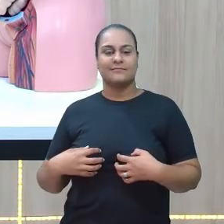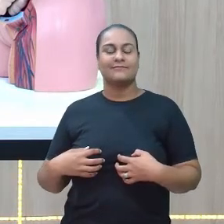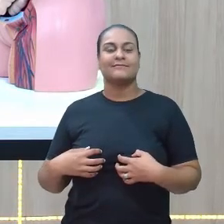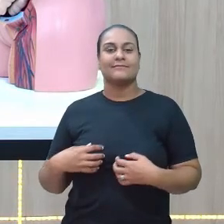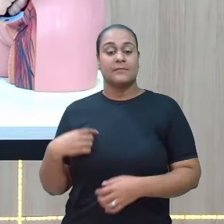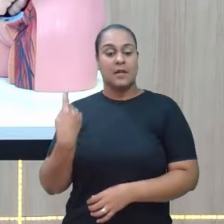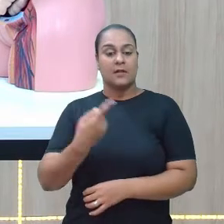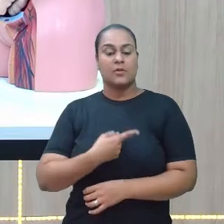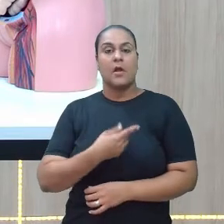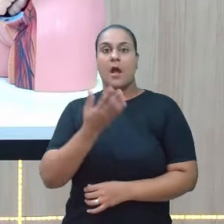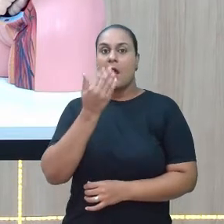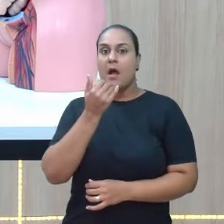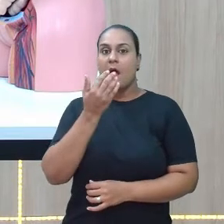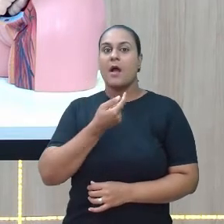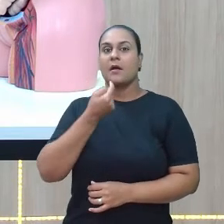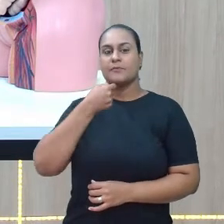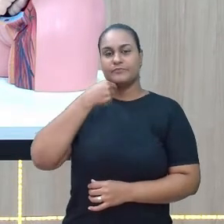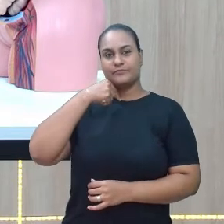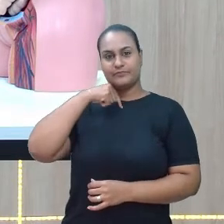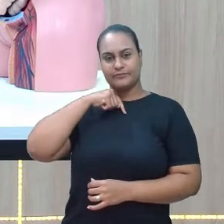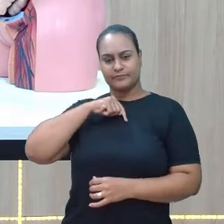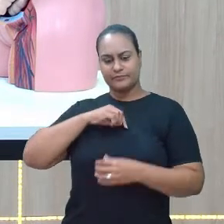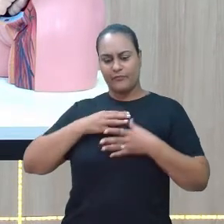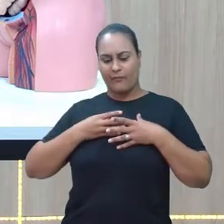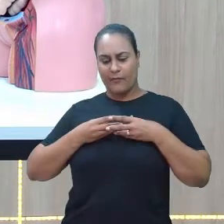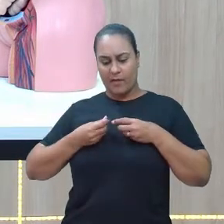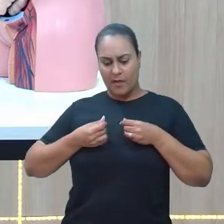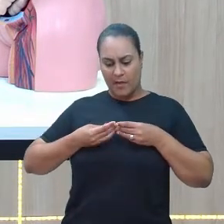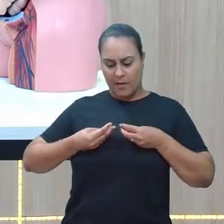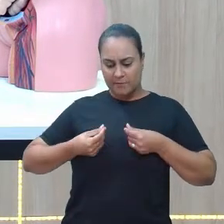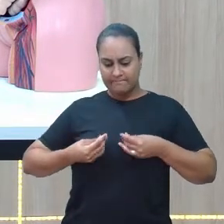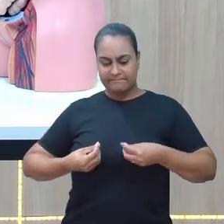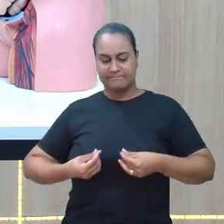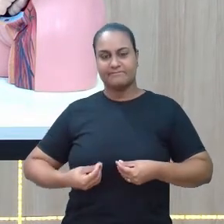que os nossos alimentos sejam digeridos.